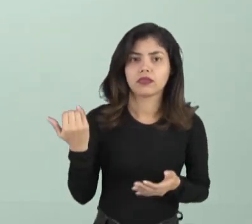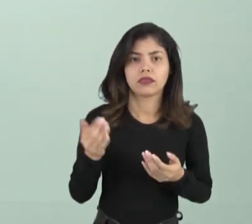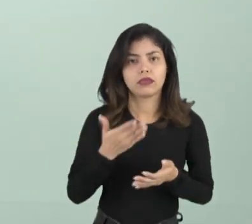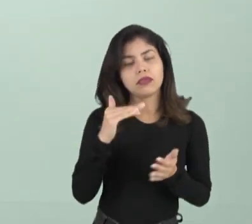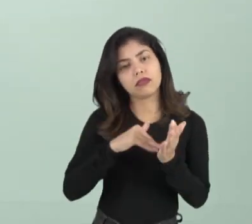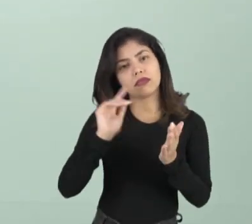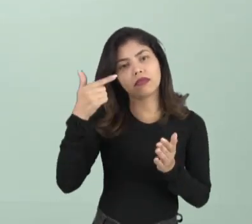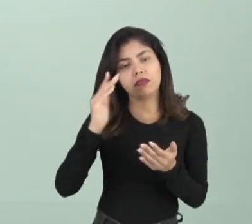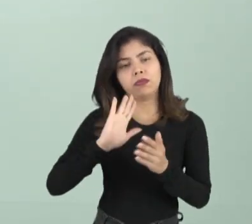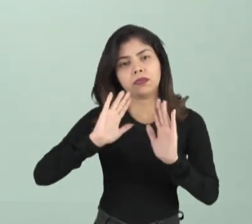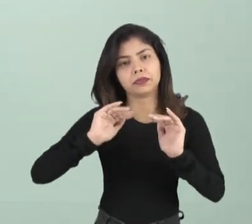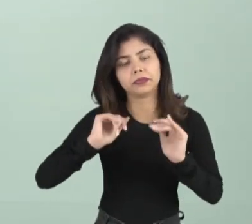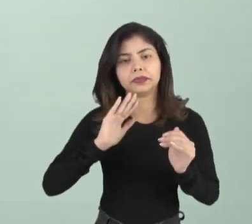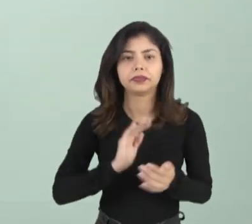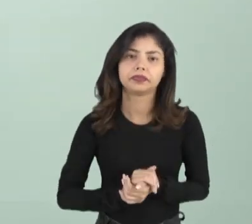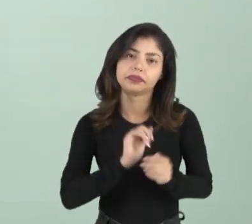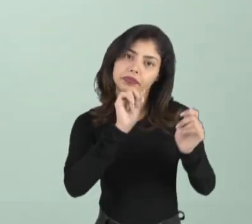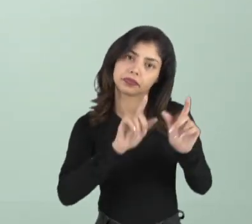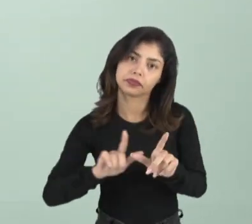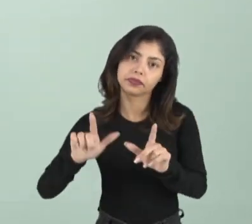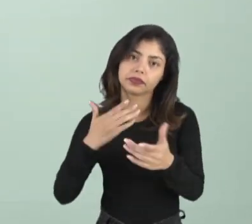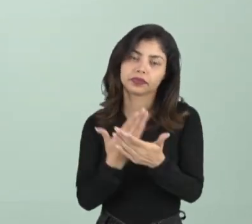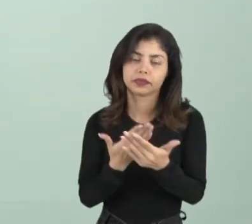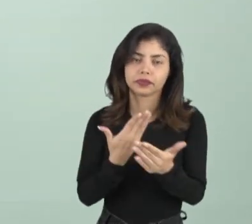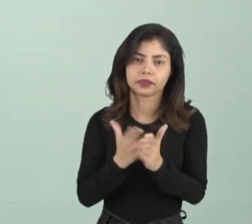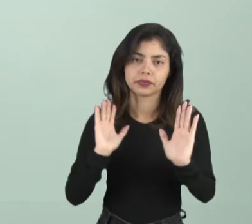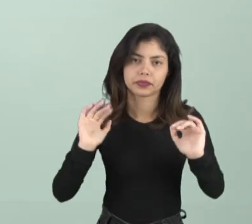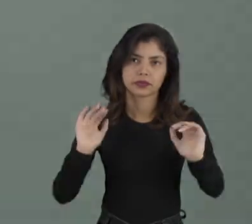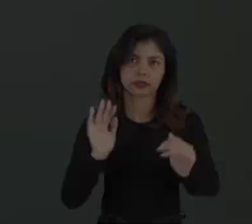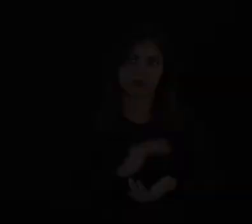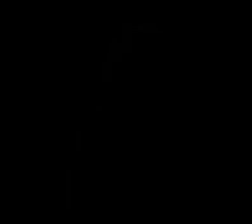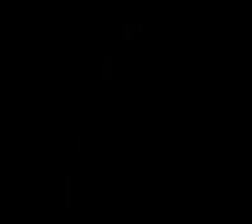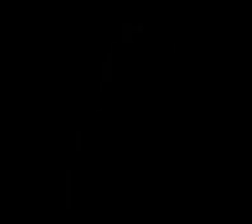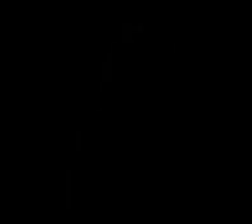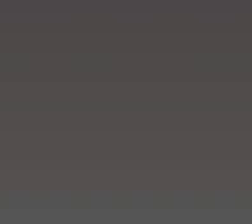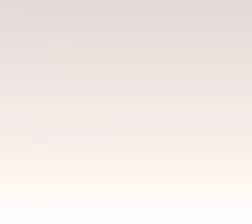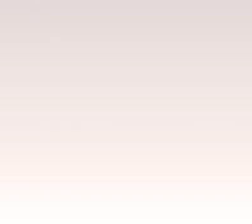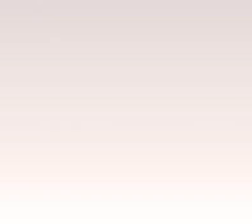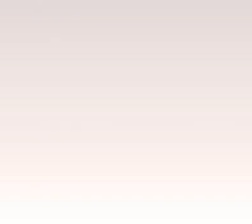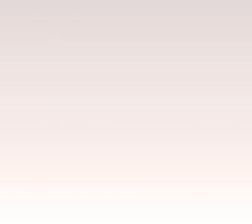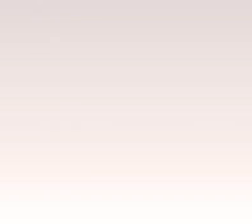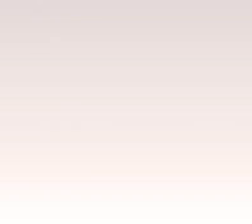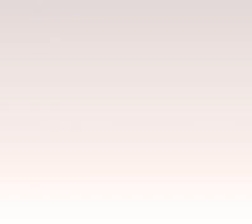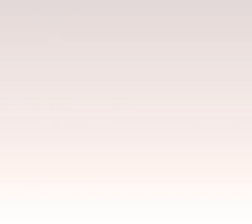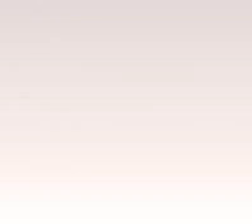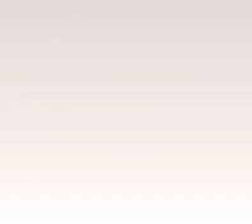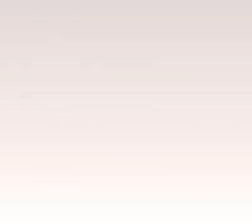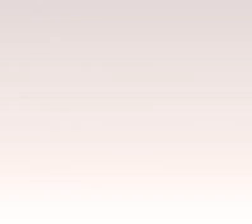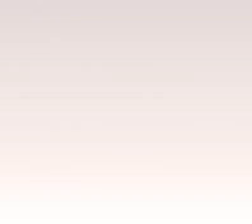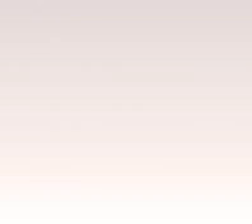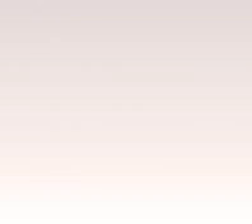até a próxima acompanha as demais aulas na plataforma do que até mais E aí